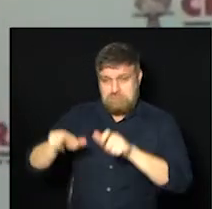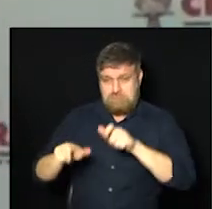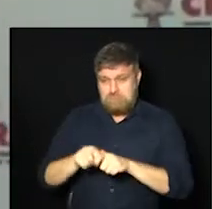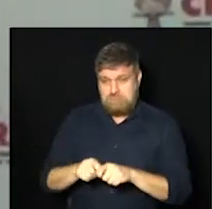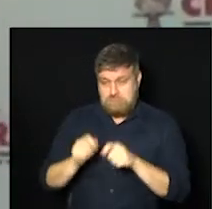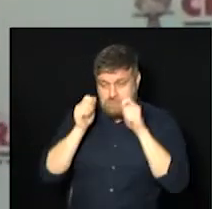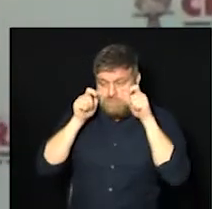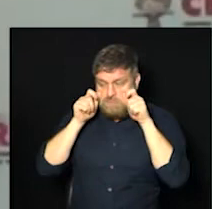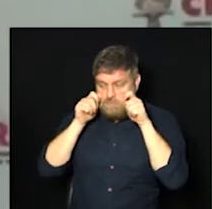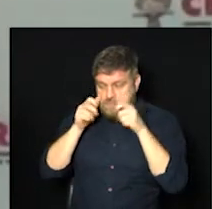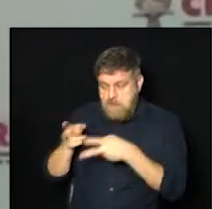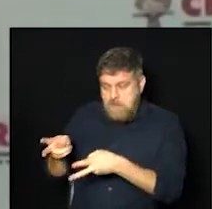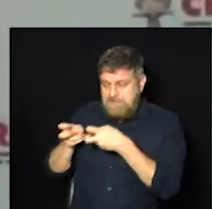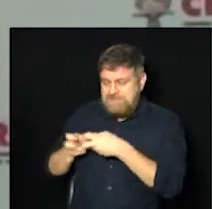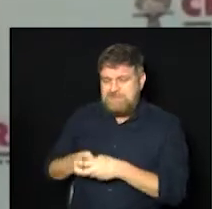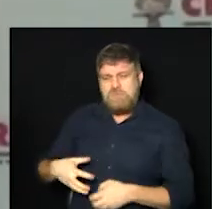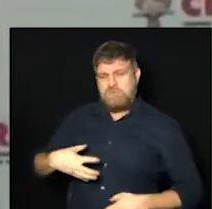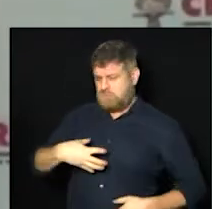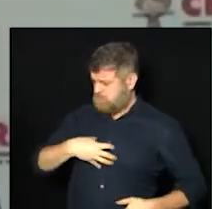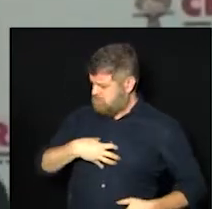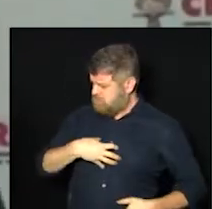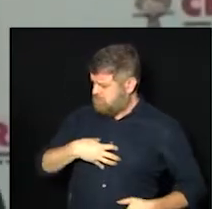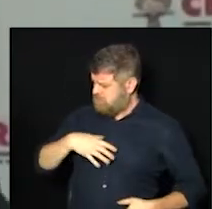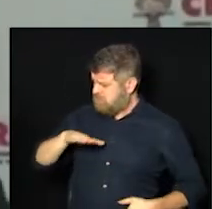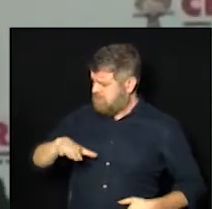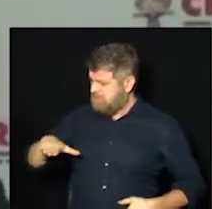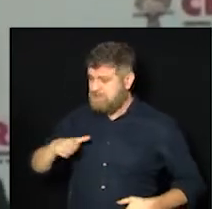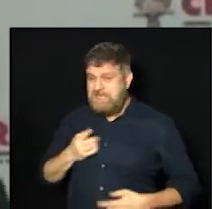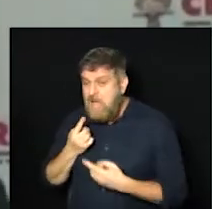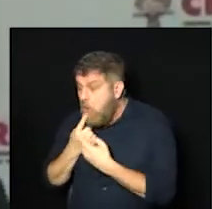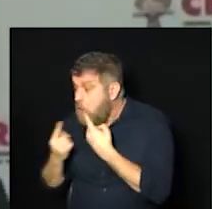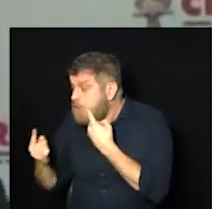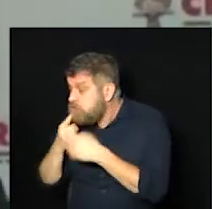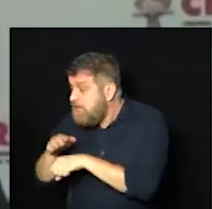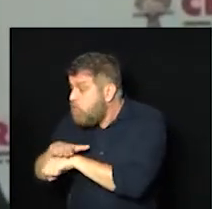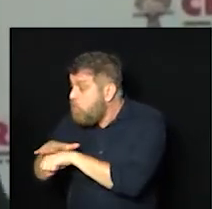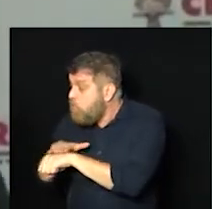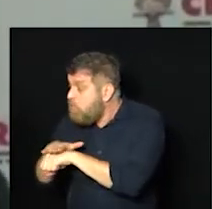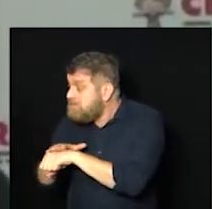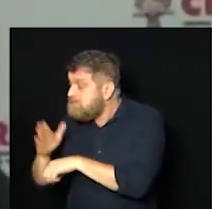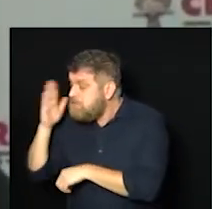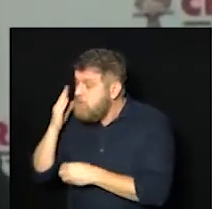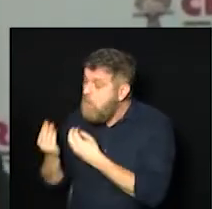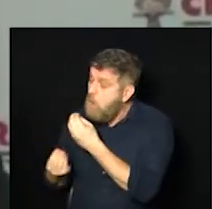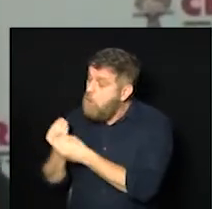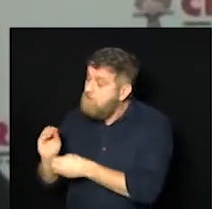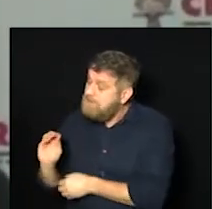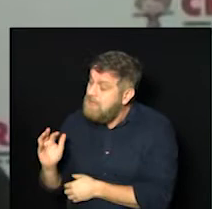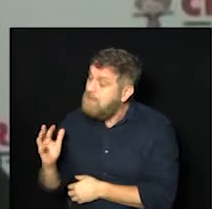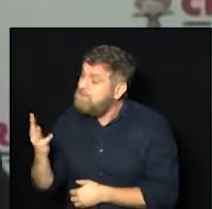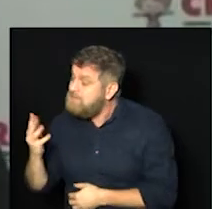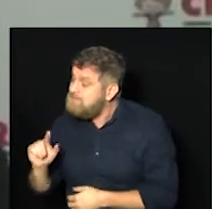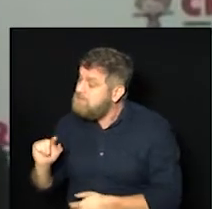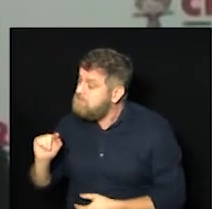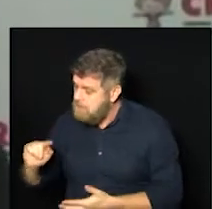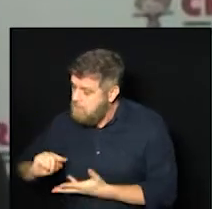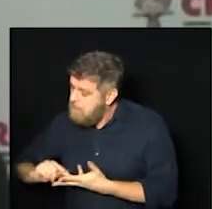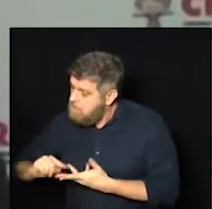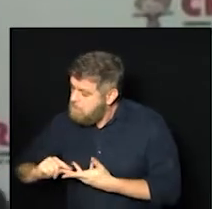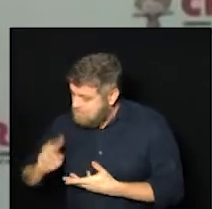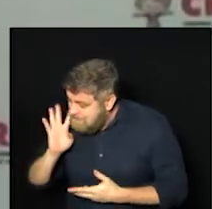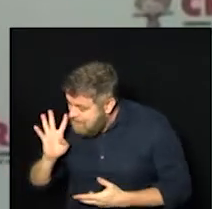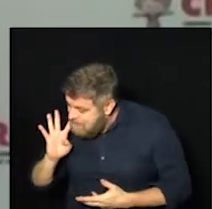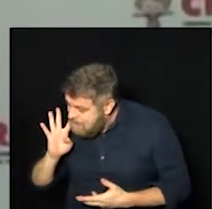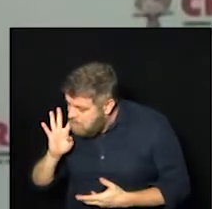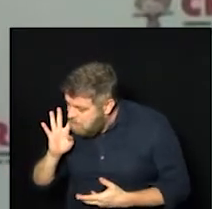atento ao comportamento da criança, é deixar esse diálogo aberto sobre como que está a rotina dela, o que, que ela está fazendo, o que está legal,